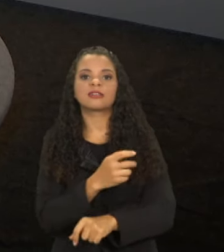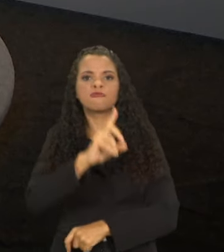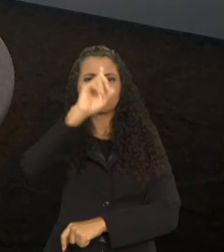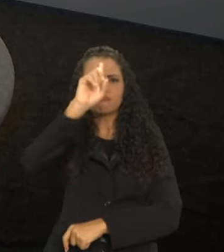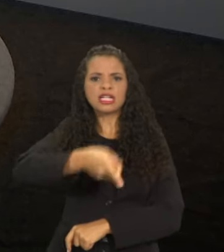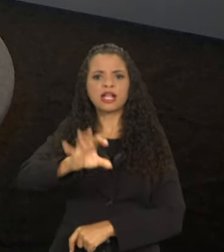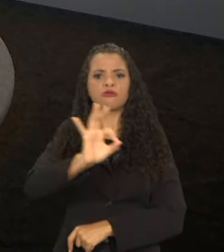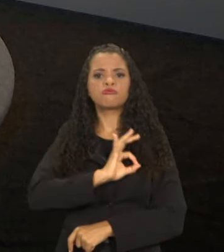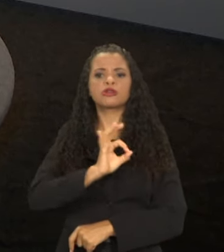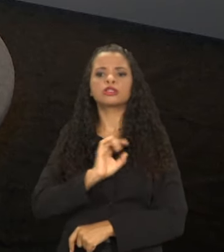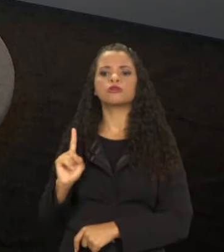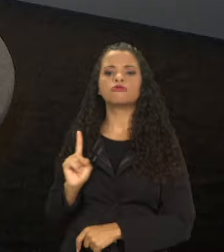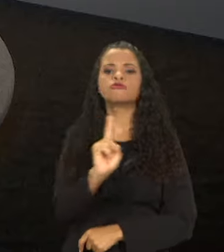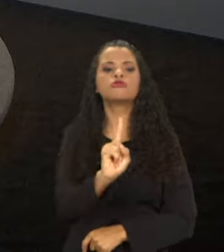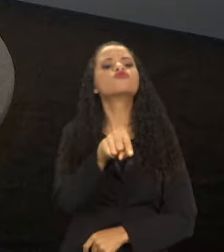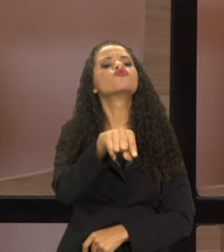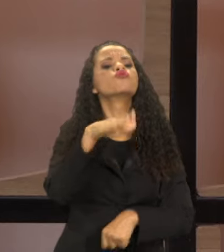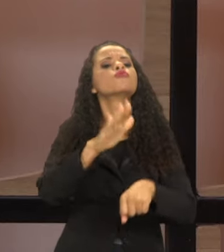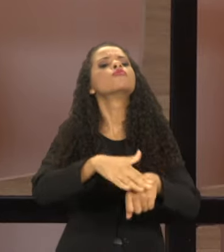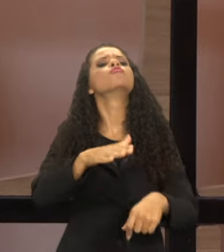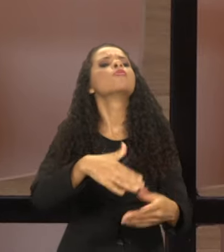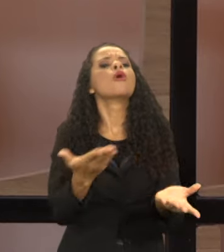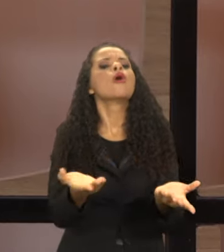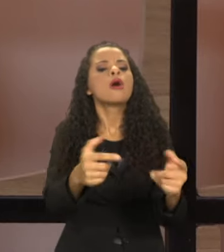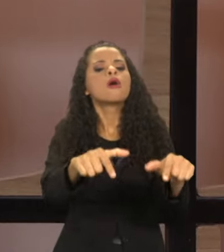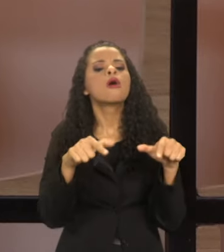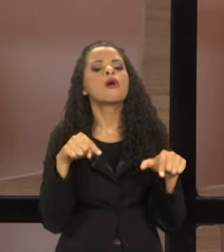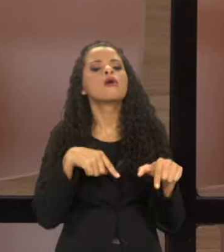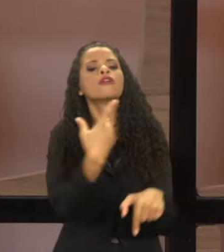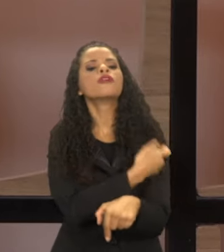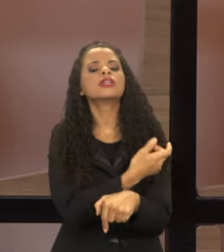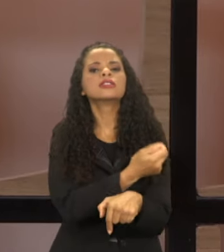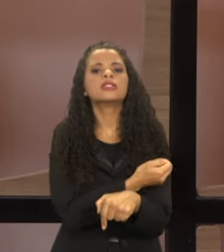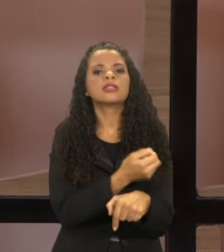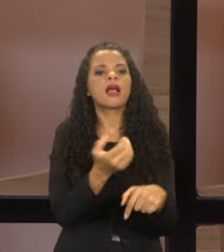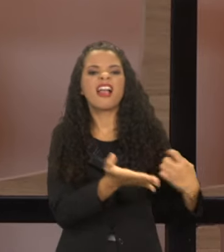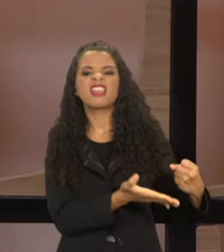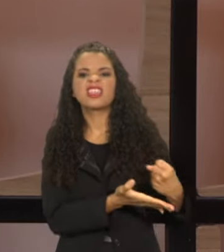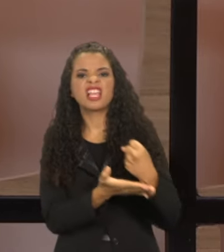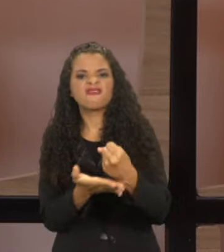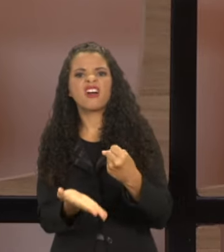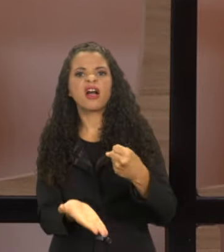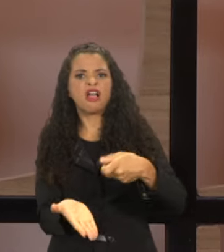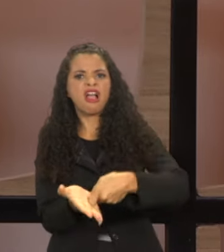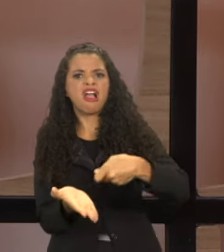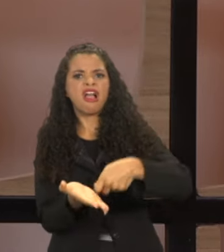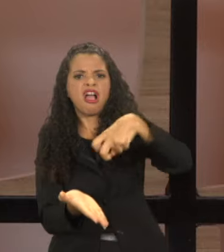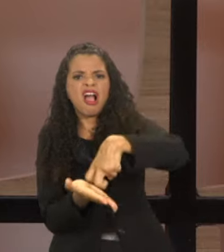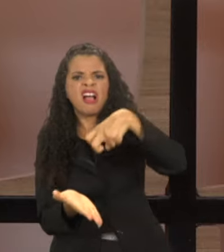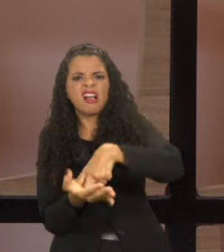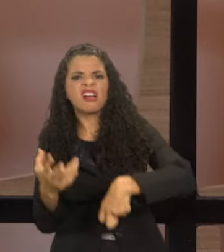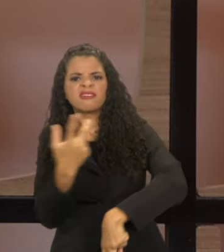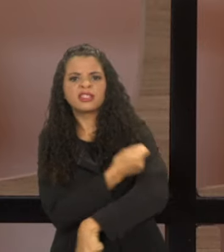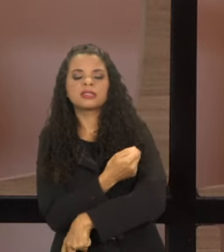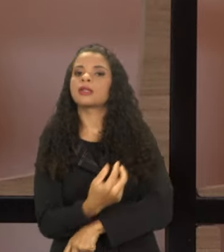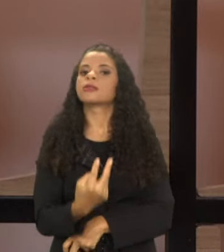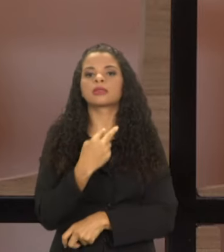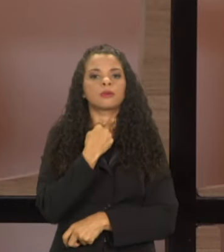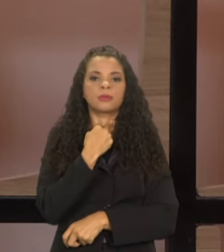você está vacinado? Não está. E leva conduzido de forma coercitiva, de forma obrigatória. Não. Veja, é obrigatória